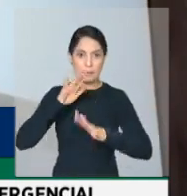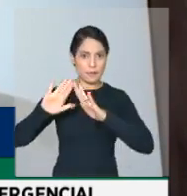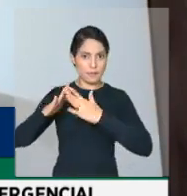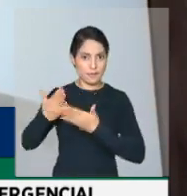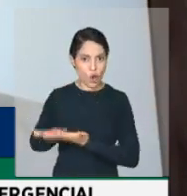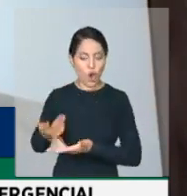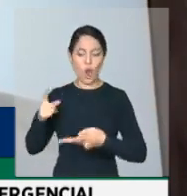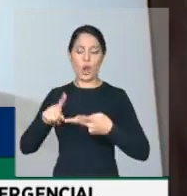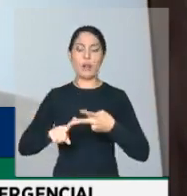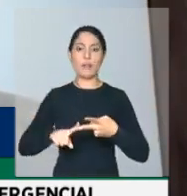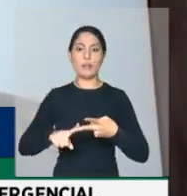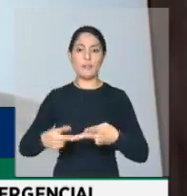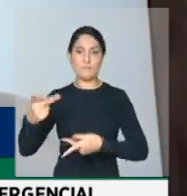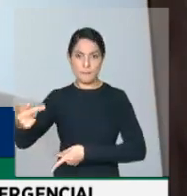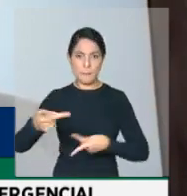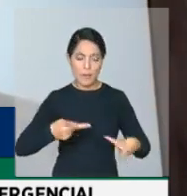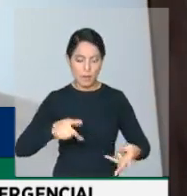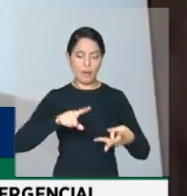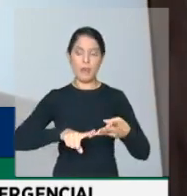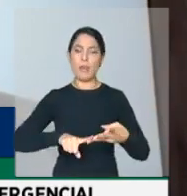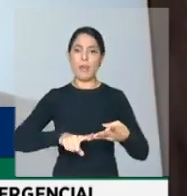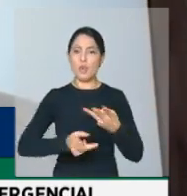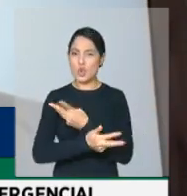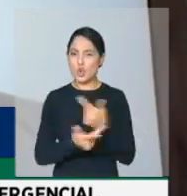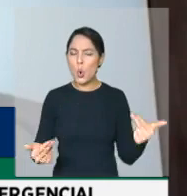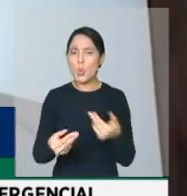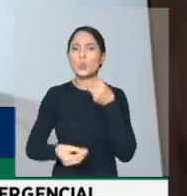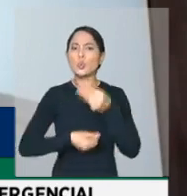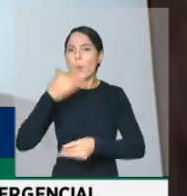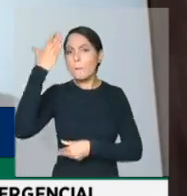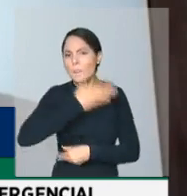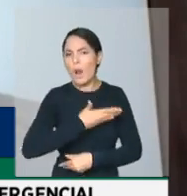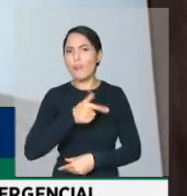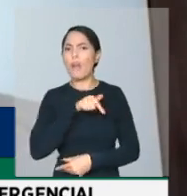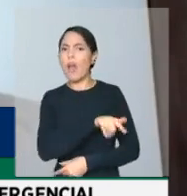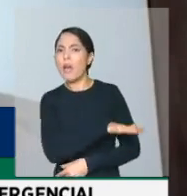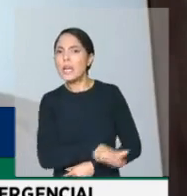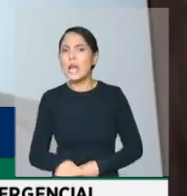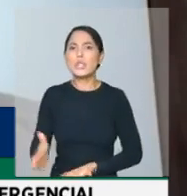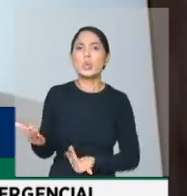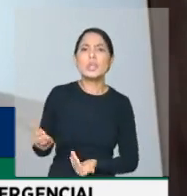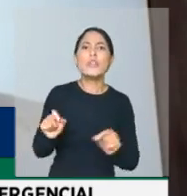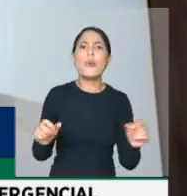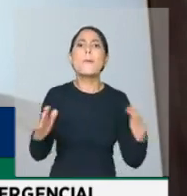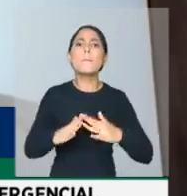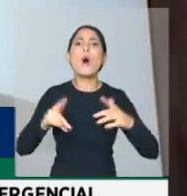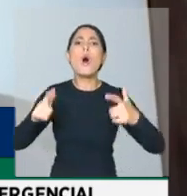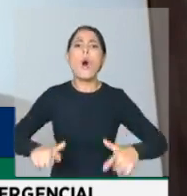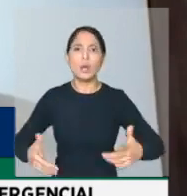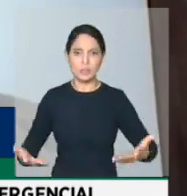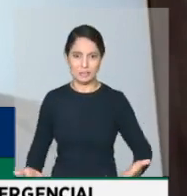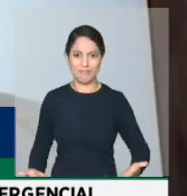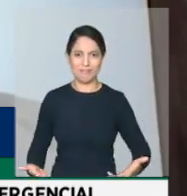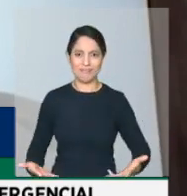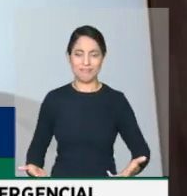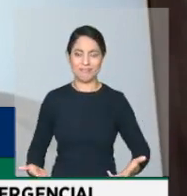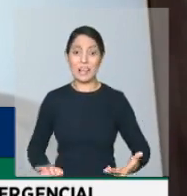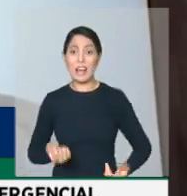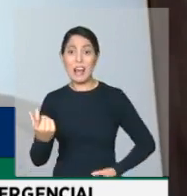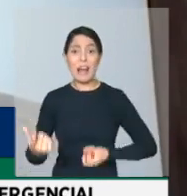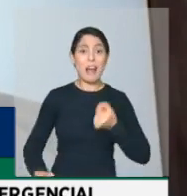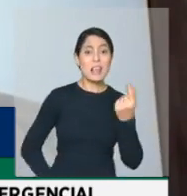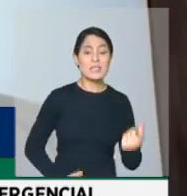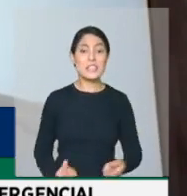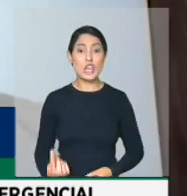para verificar com quem de fato as crianças e adolescentes moram. Muitas vezes os menores estão sob os cuidados de apenas